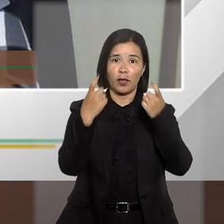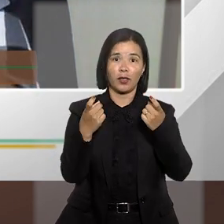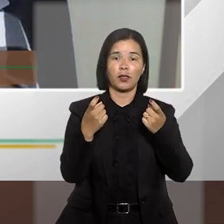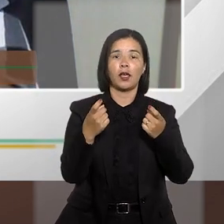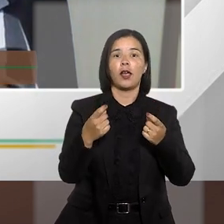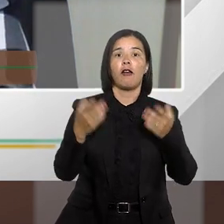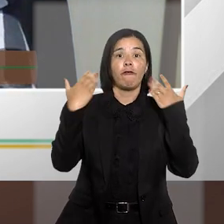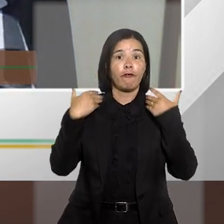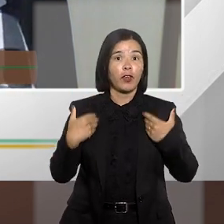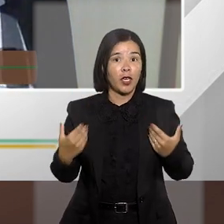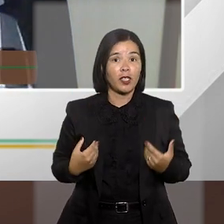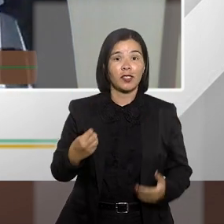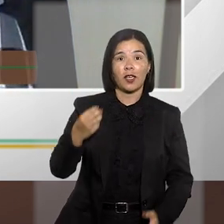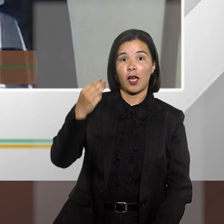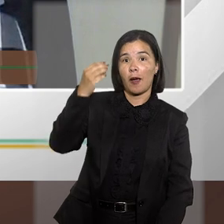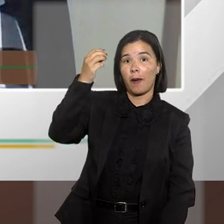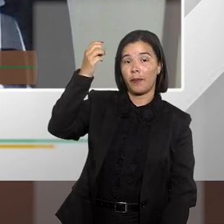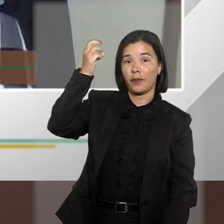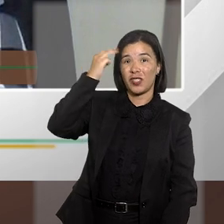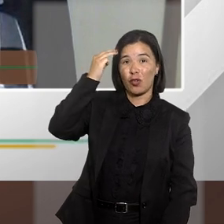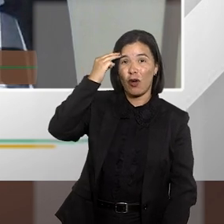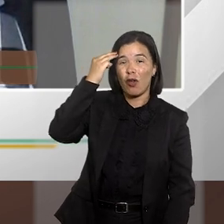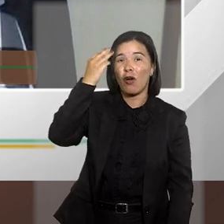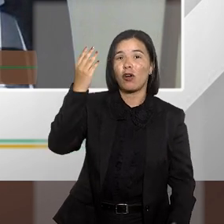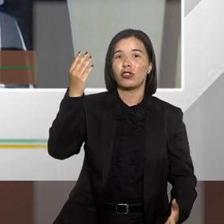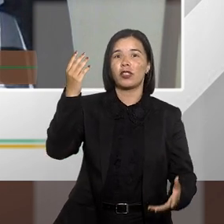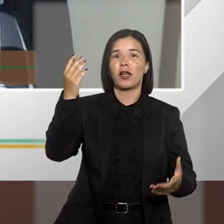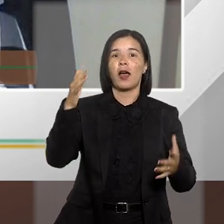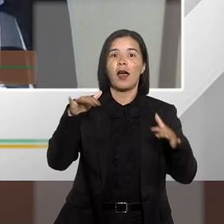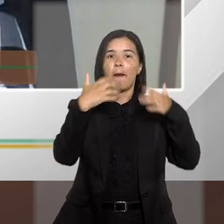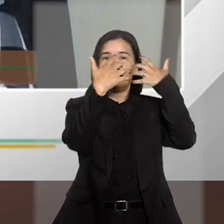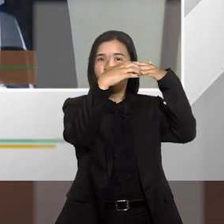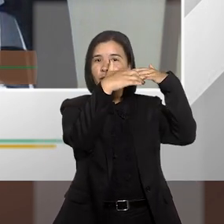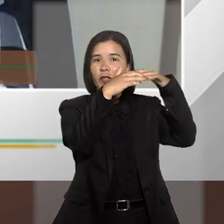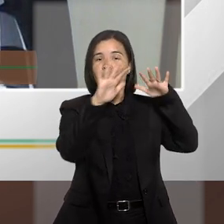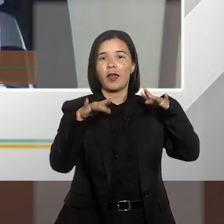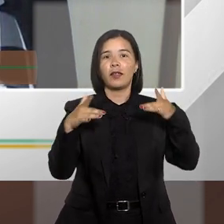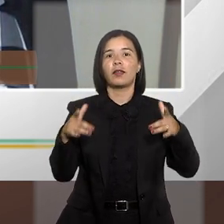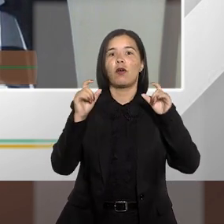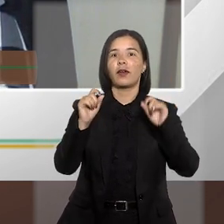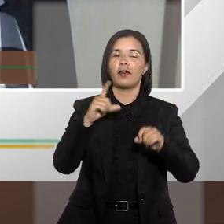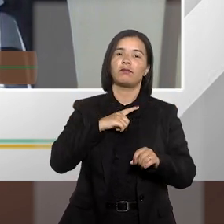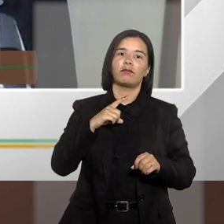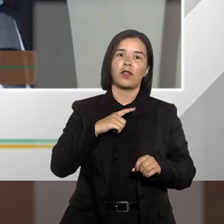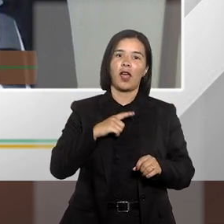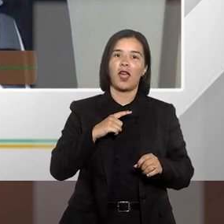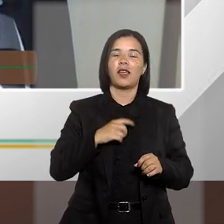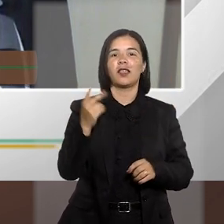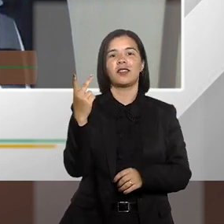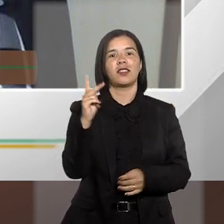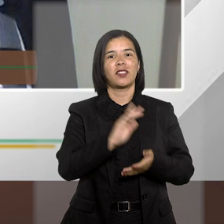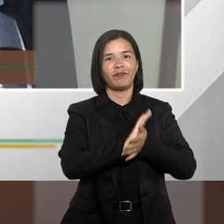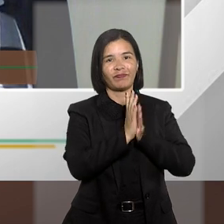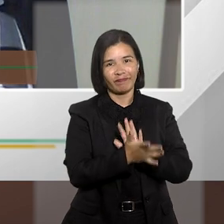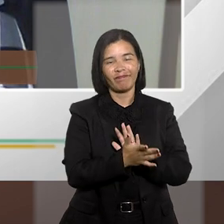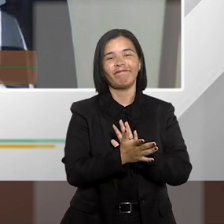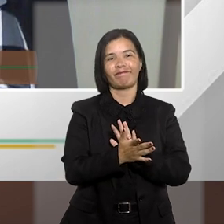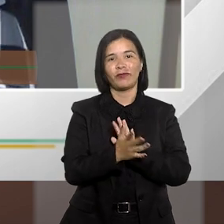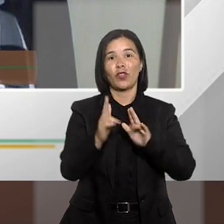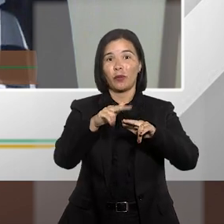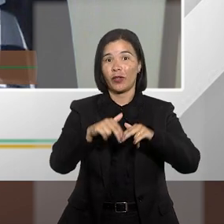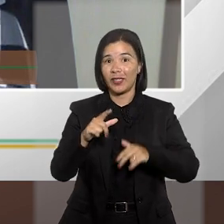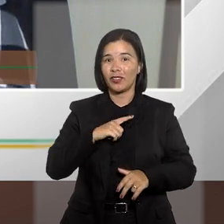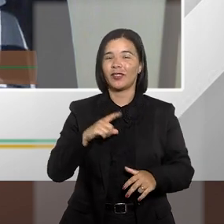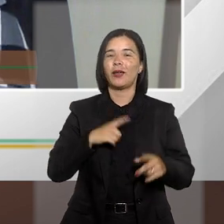psicológica. Então, por isso acabou se absorvendo, mas de fato o judiciário usa o termo homotransfobia. Por isso a gente tem muita dificuldade de